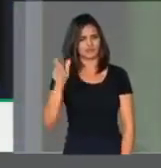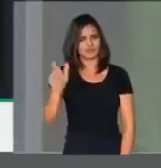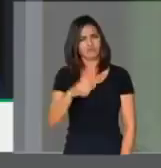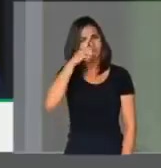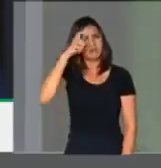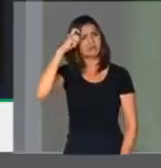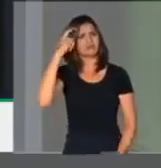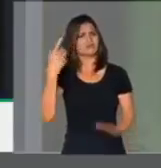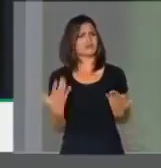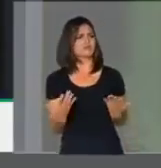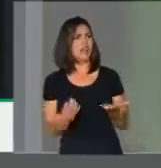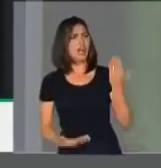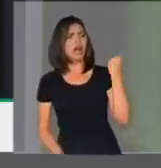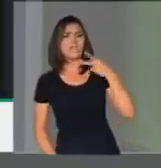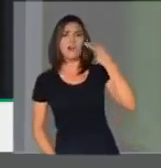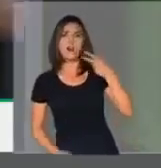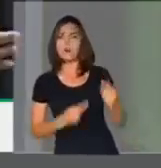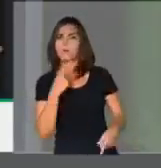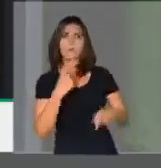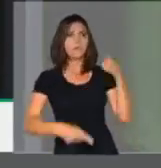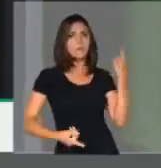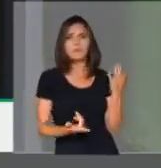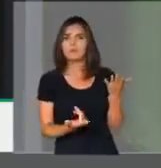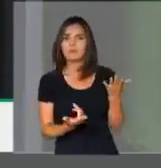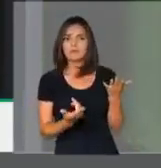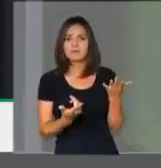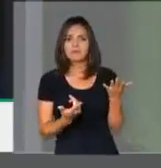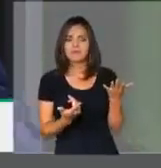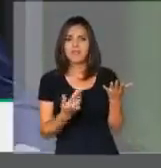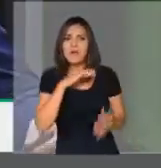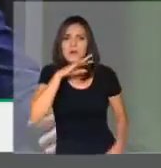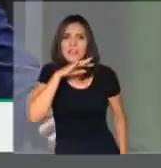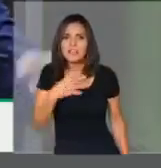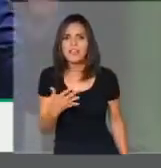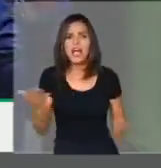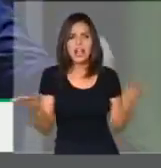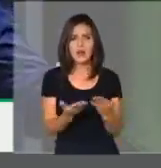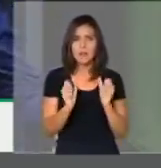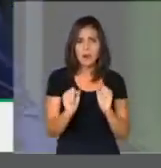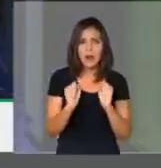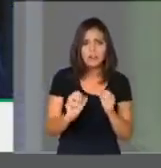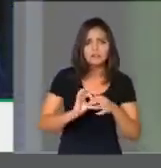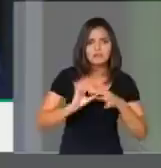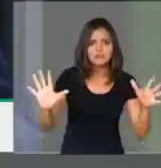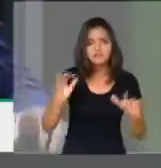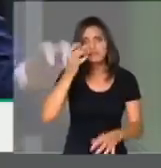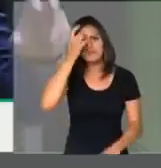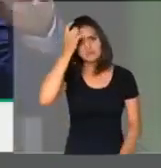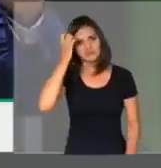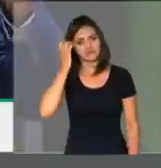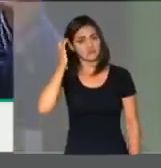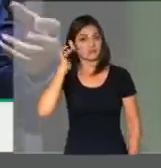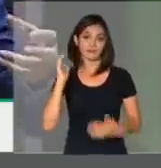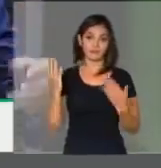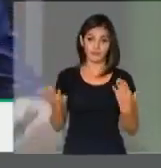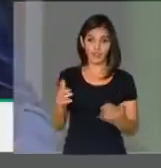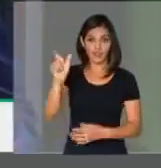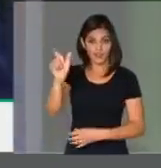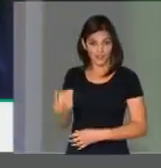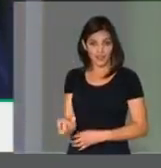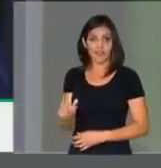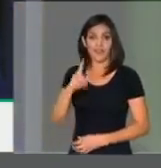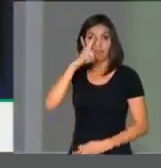Justiça, que quer inclusive ampliar uma agenda do Estado Penal para que ela